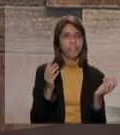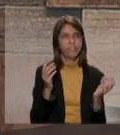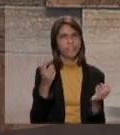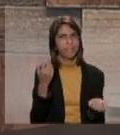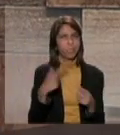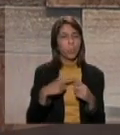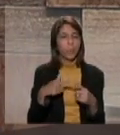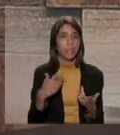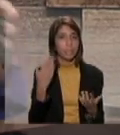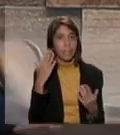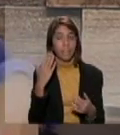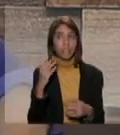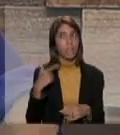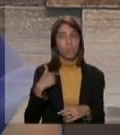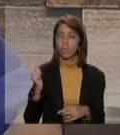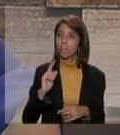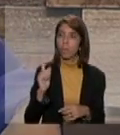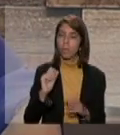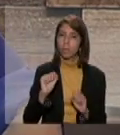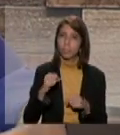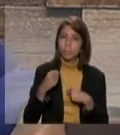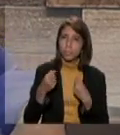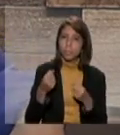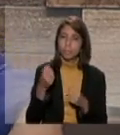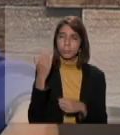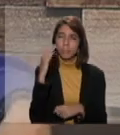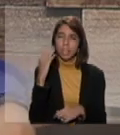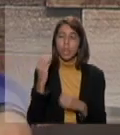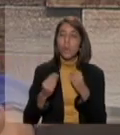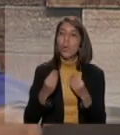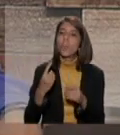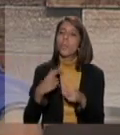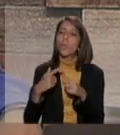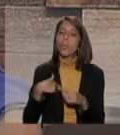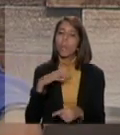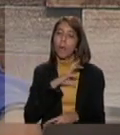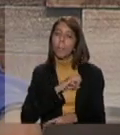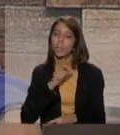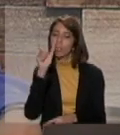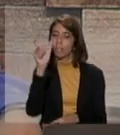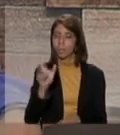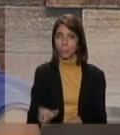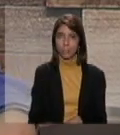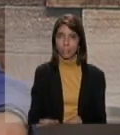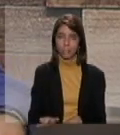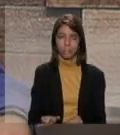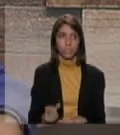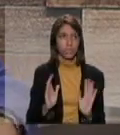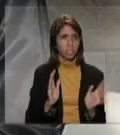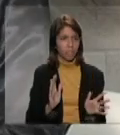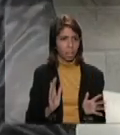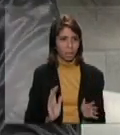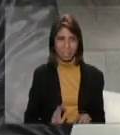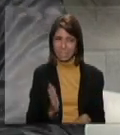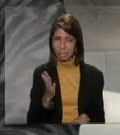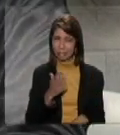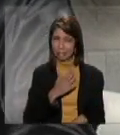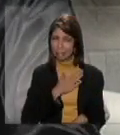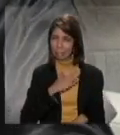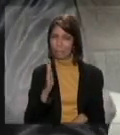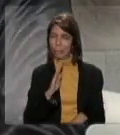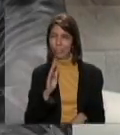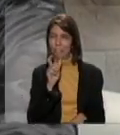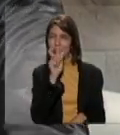depois você vai entender por quê, né? Eu não, eu vou buscando esse apaixonamento de uma forma construída, entendeu? E já te aconteceu de não